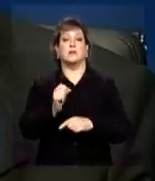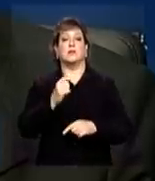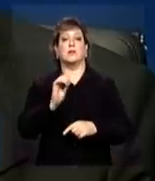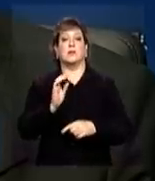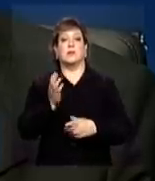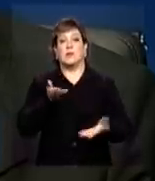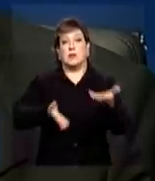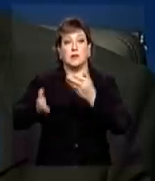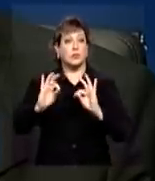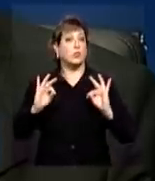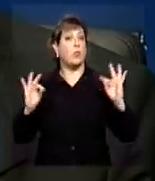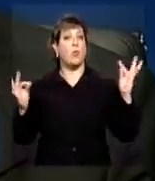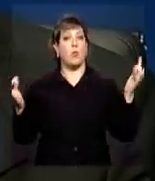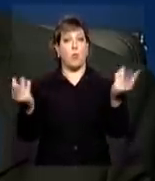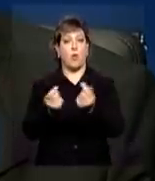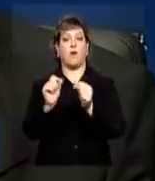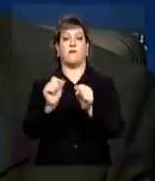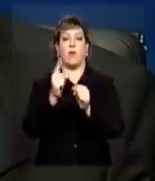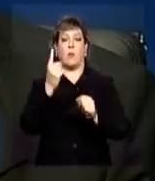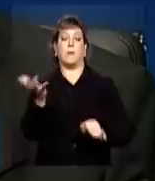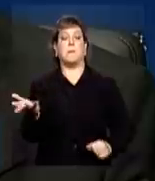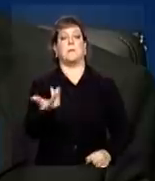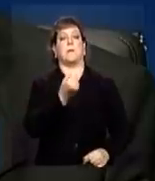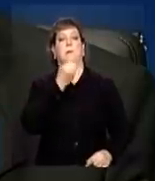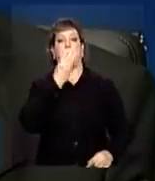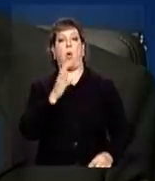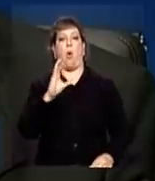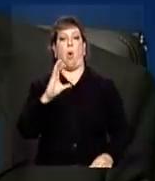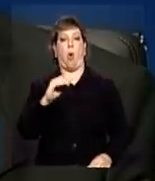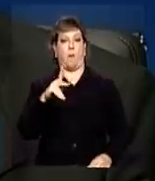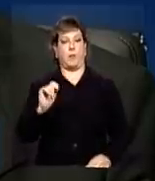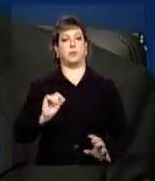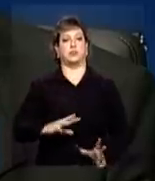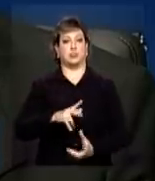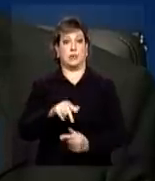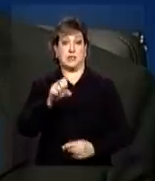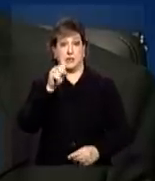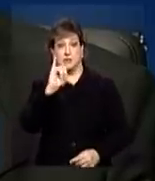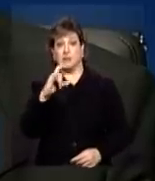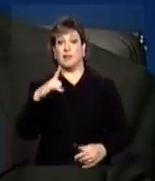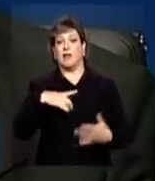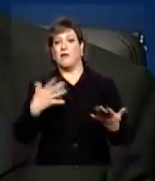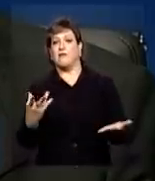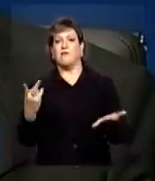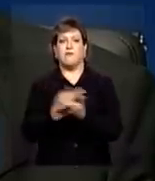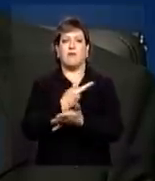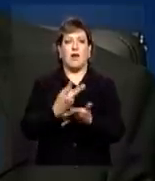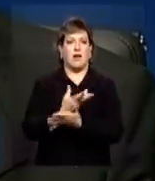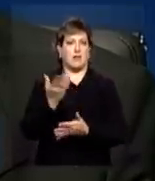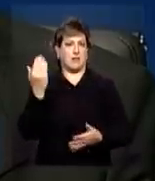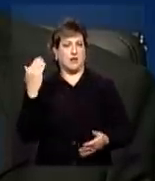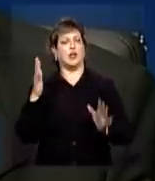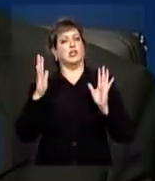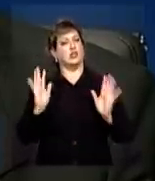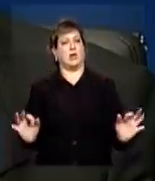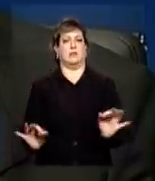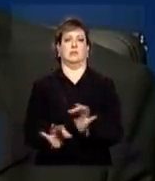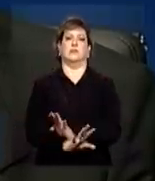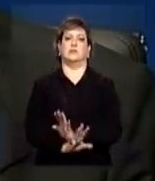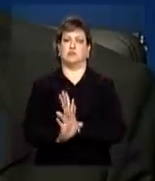realizar uma boa Copa do Mundo. Então, se houve lacunas, elas foram